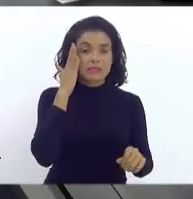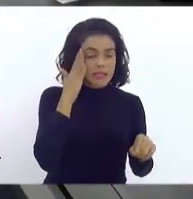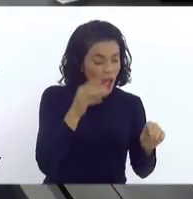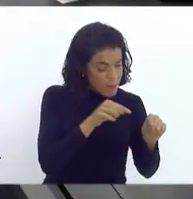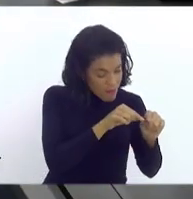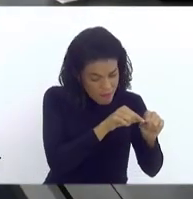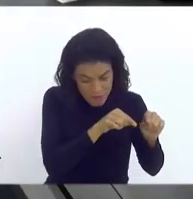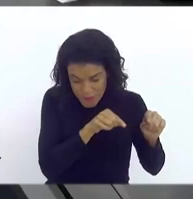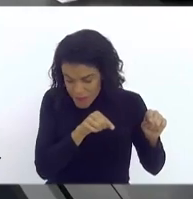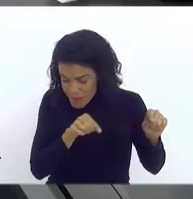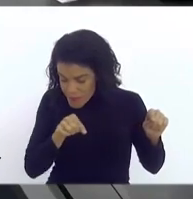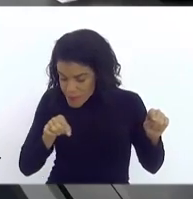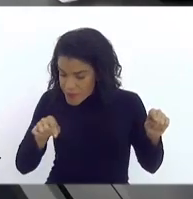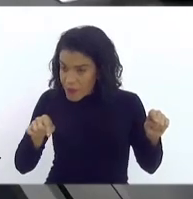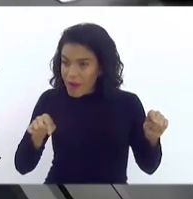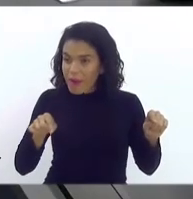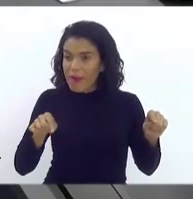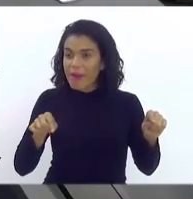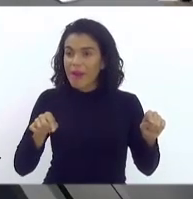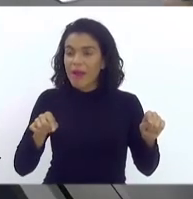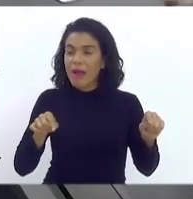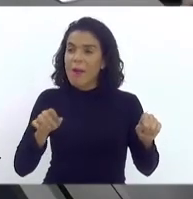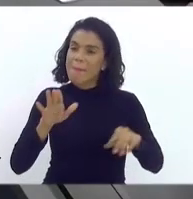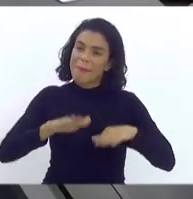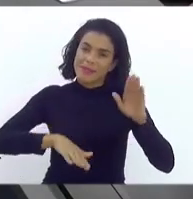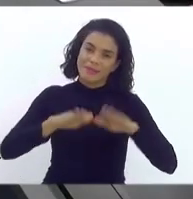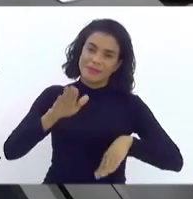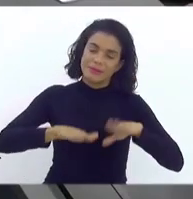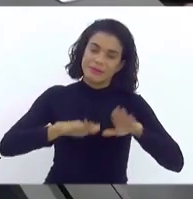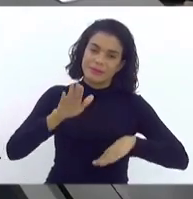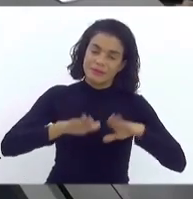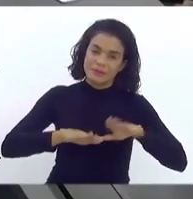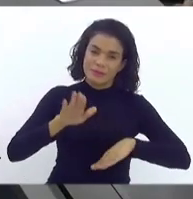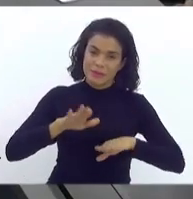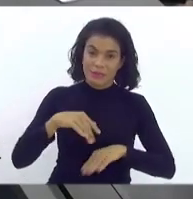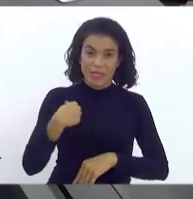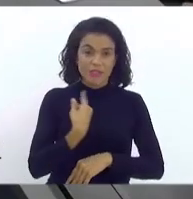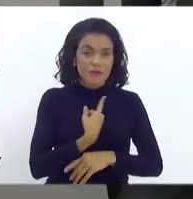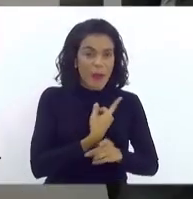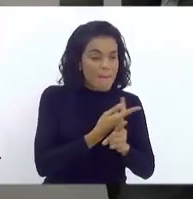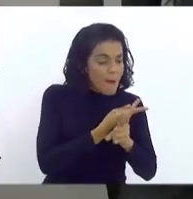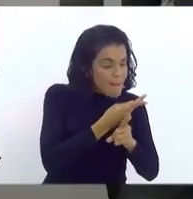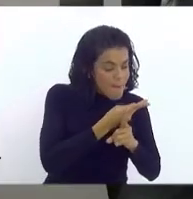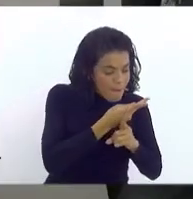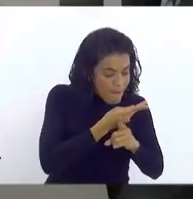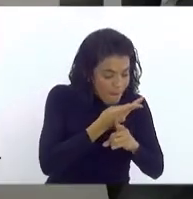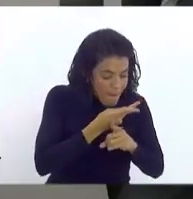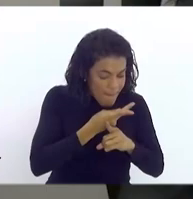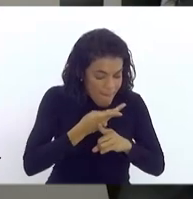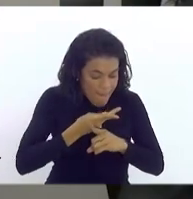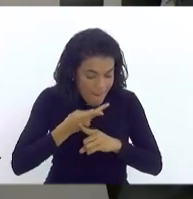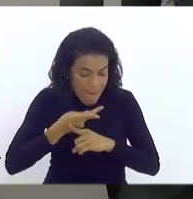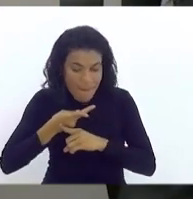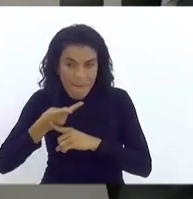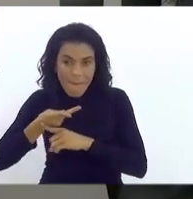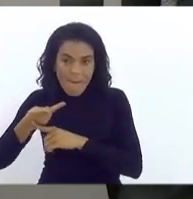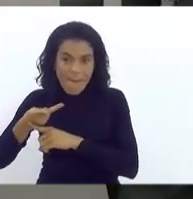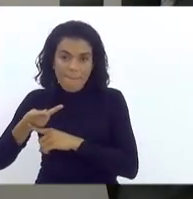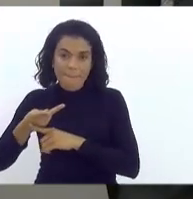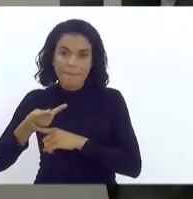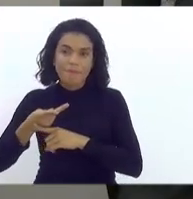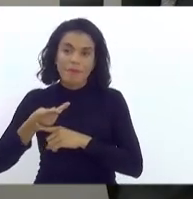perda? Não, mais ou menos. A gente vai identificando exatamente aonde...